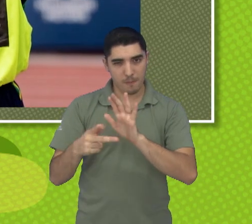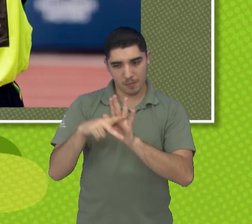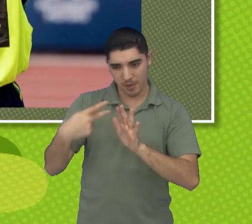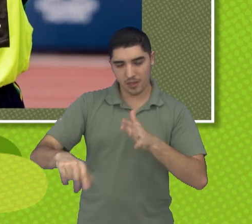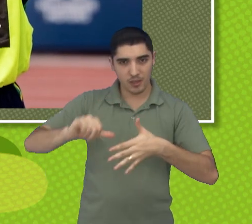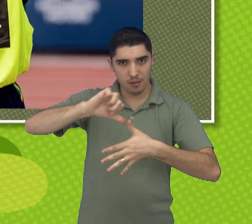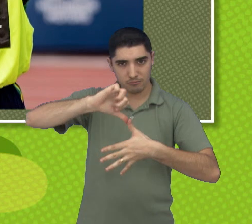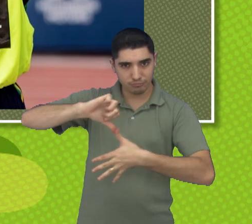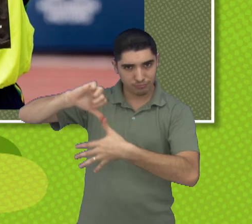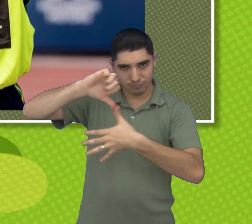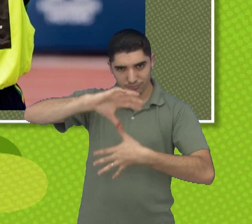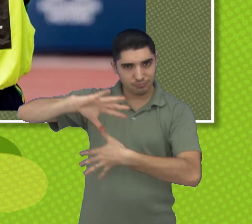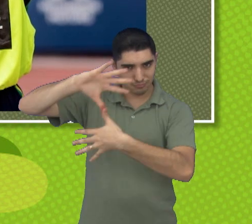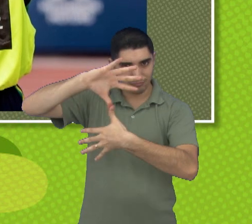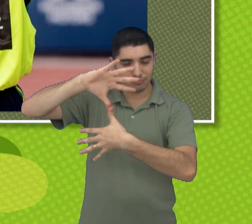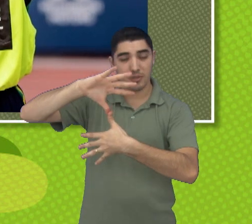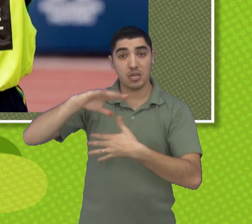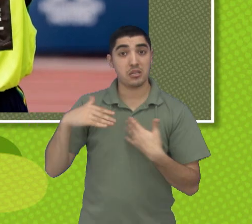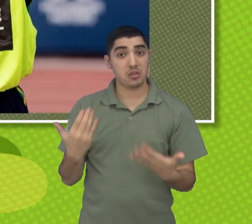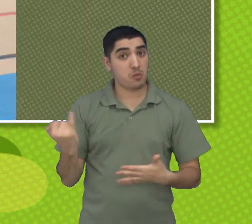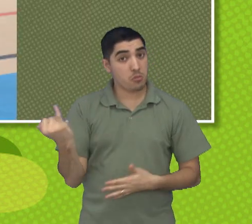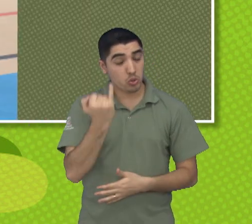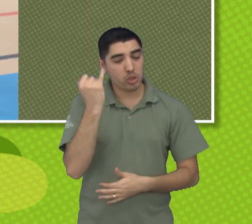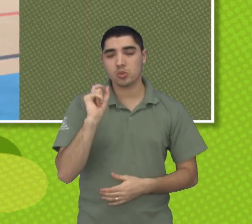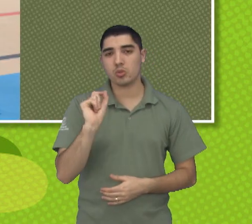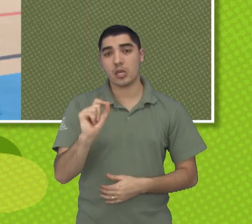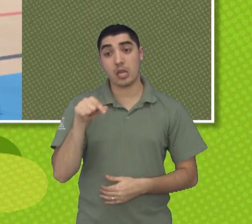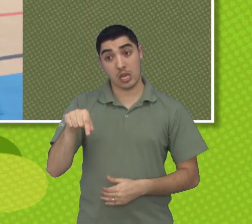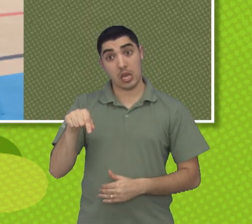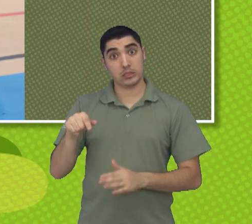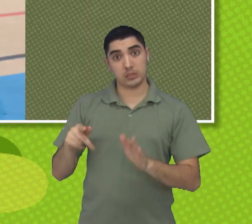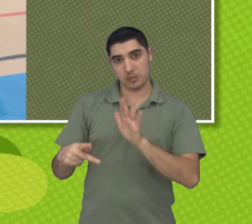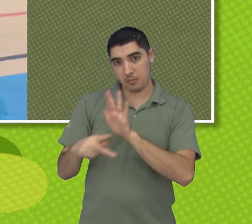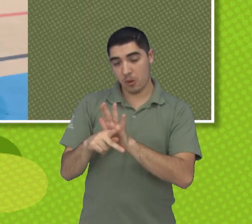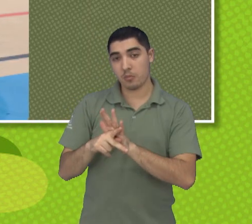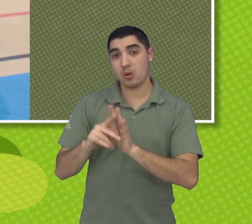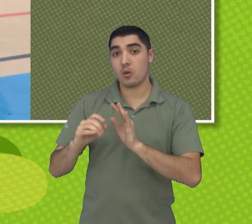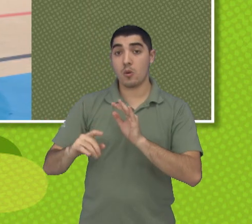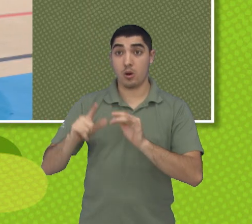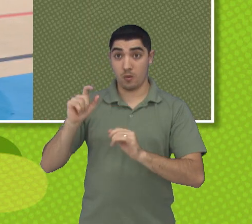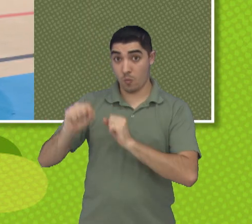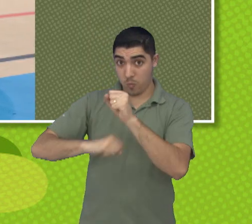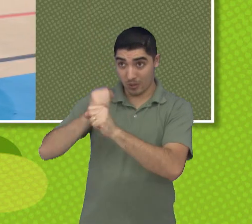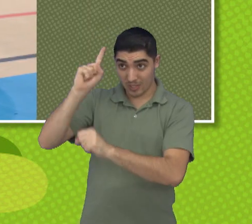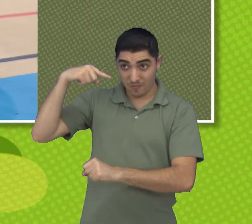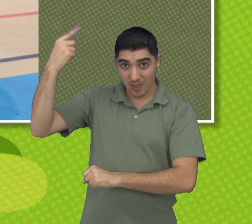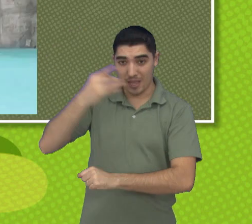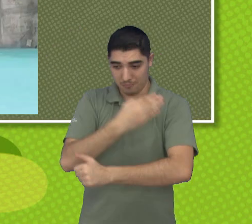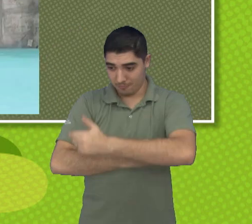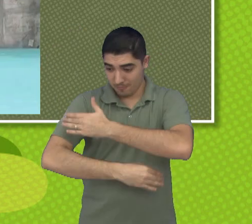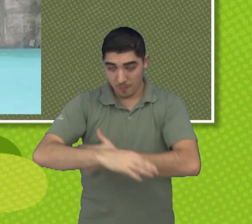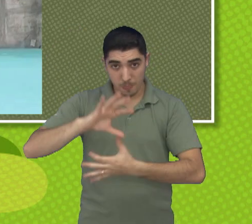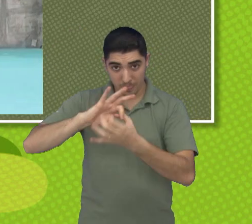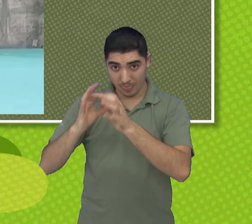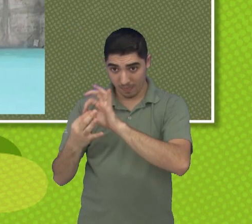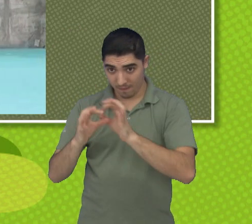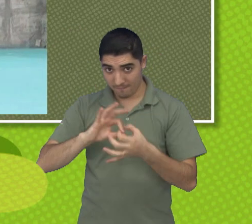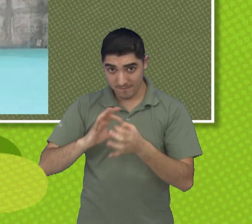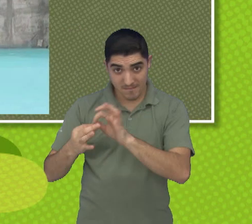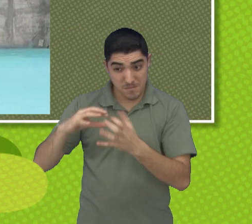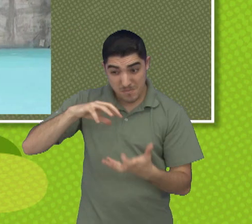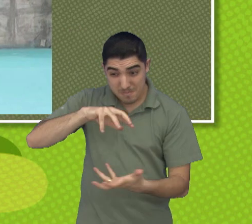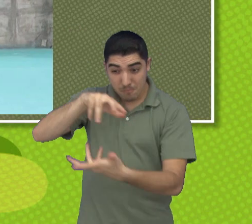para que esse projeto consiga para o ano que vem, né, na Paralimpíadas, chegar muito forte, brigando novamente para ganhar